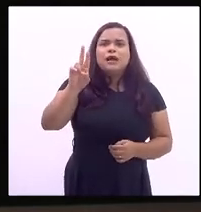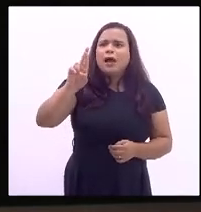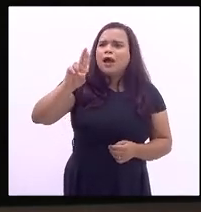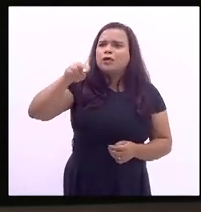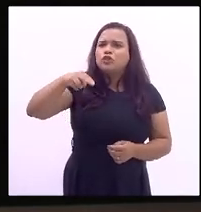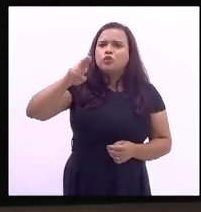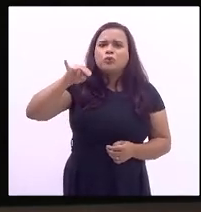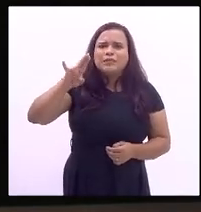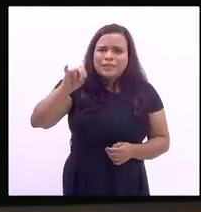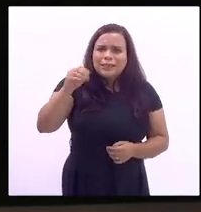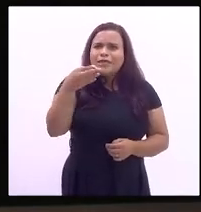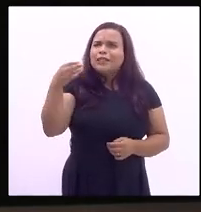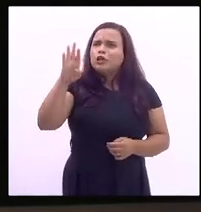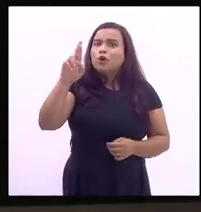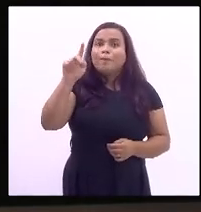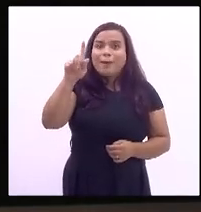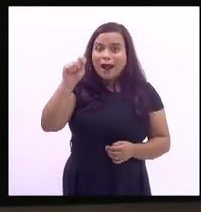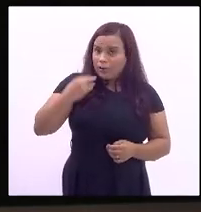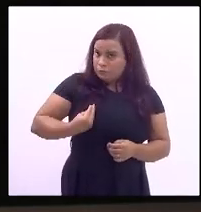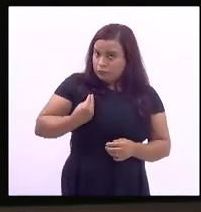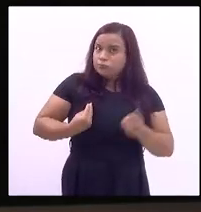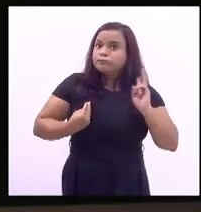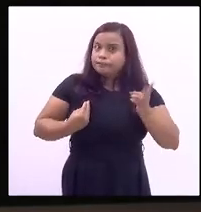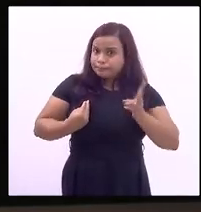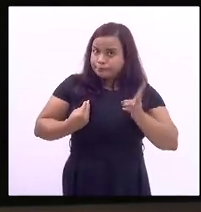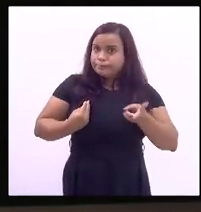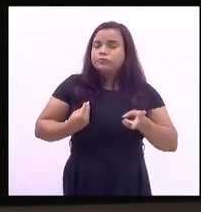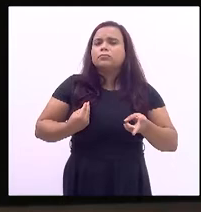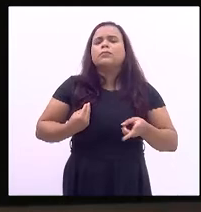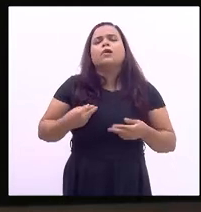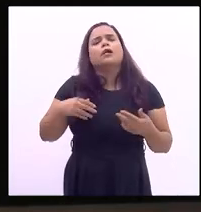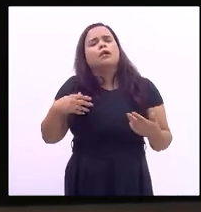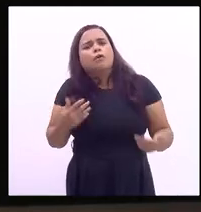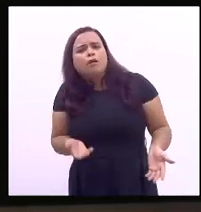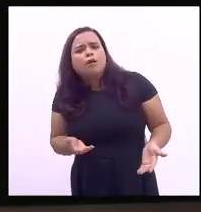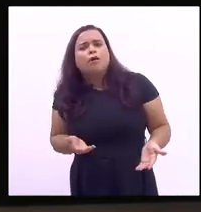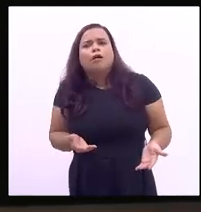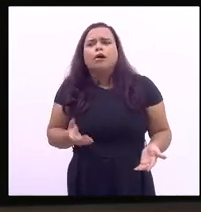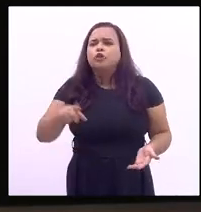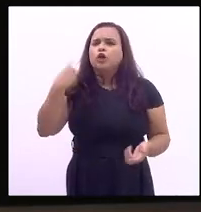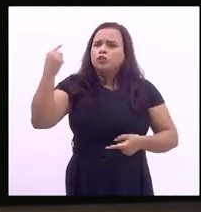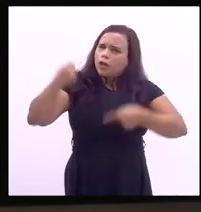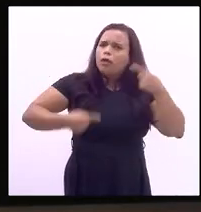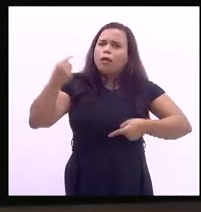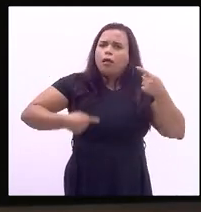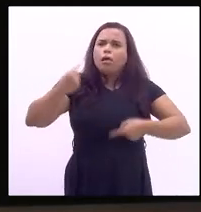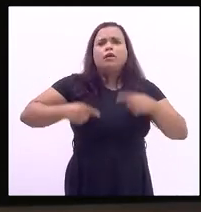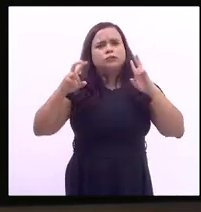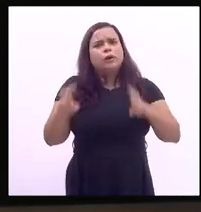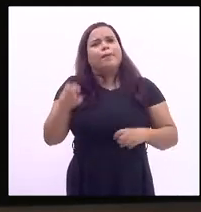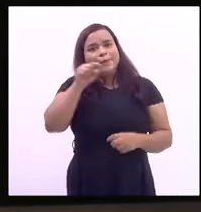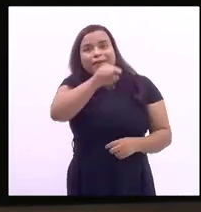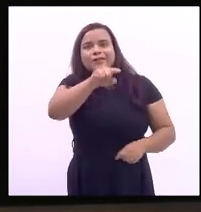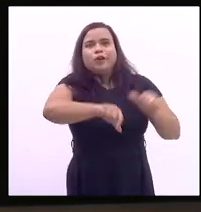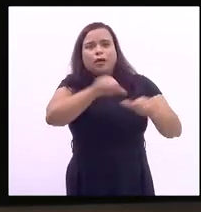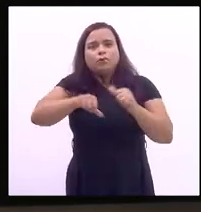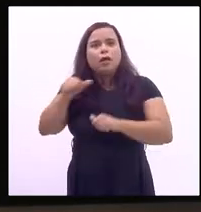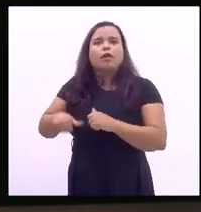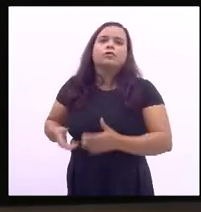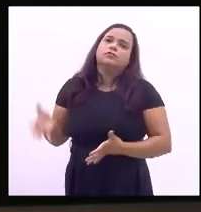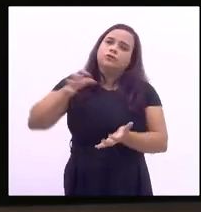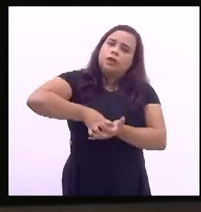ainda está aí entre nós desde Essa época que a gente discute a pastor da revitalização do centro